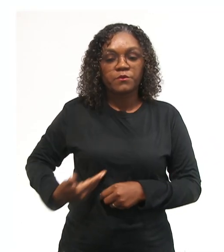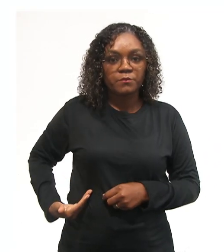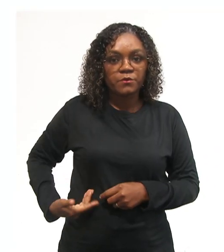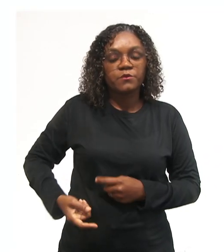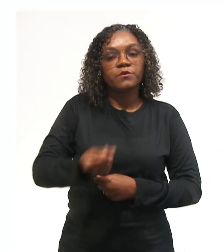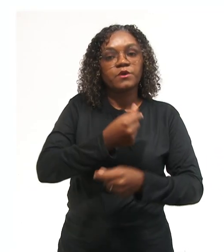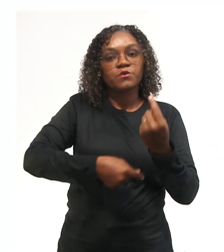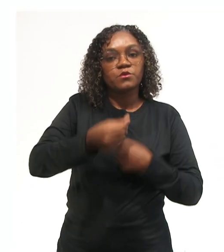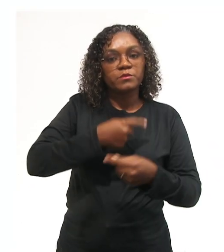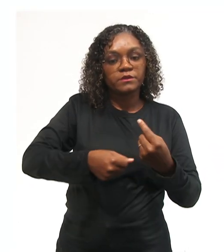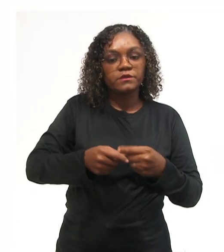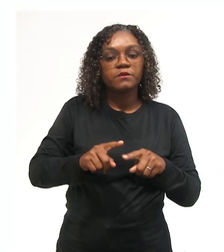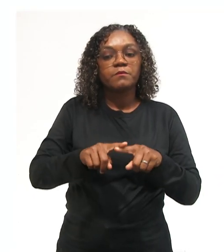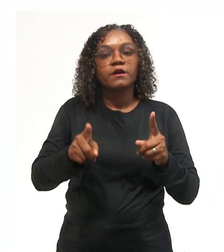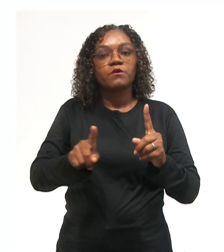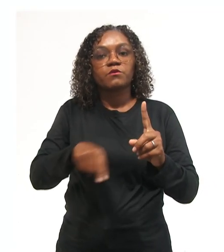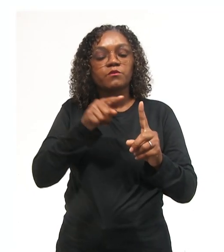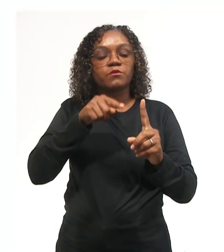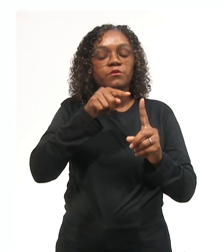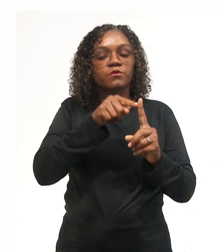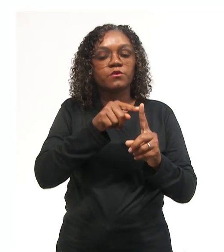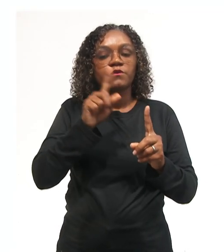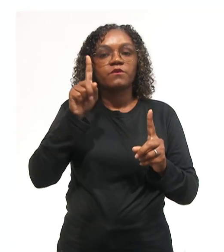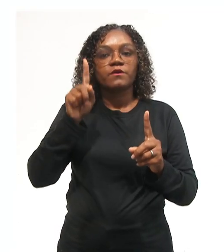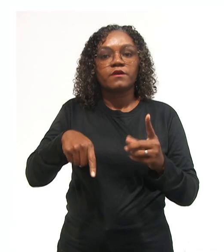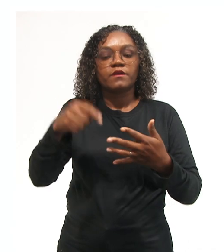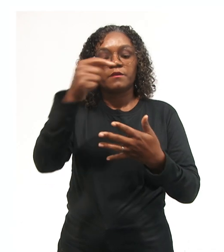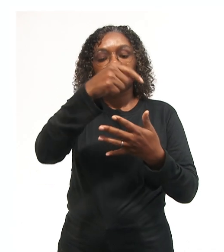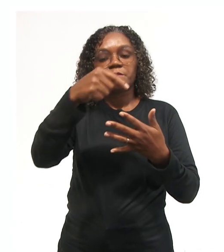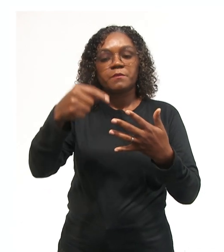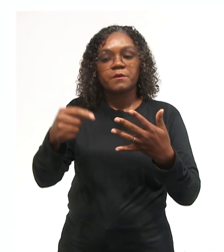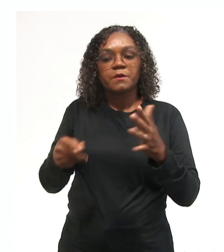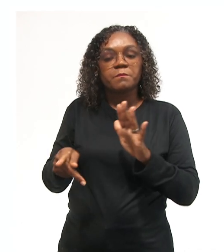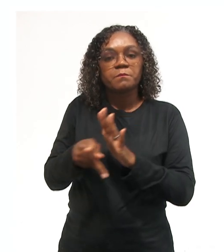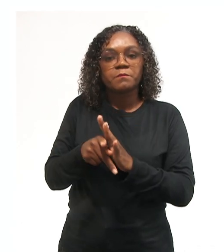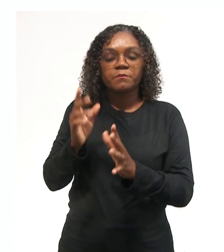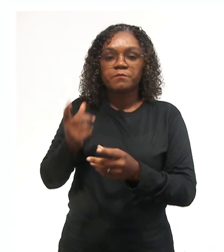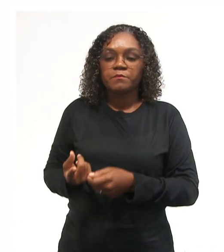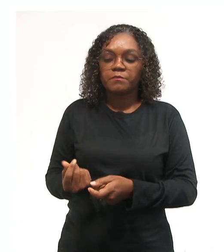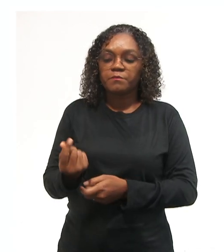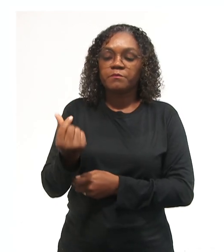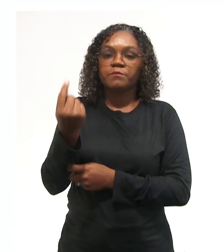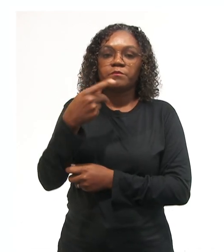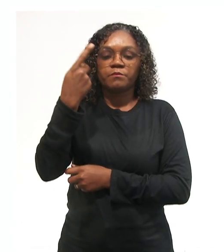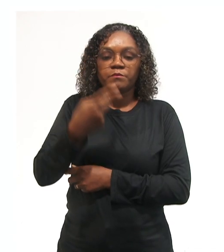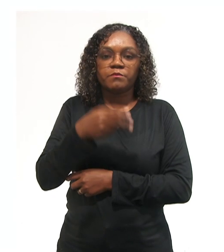Nosso objetivo é descrever os fundamentos do orçamento no Brasil.